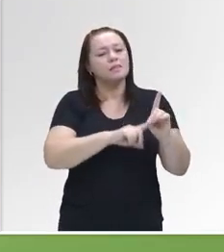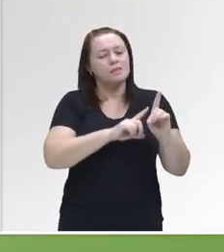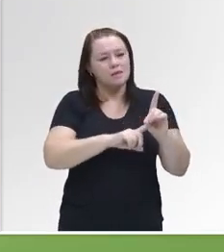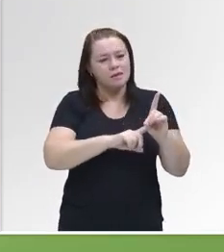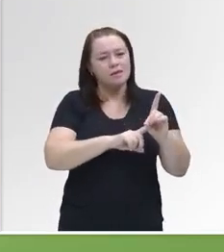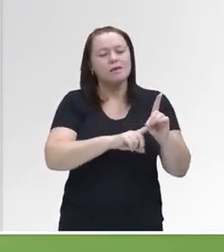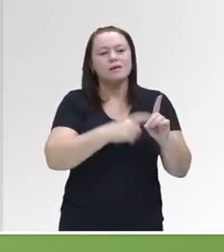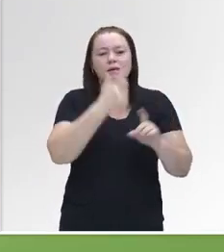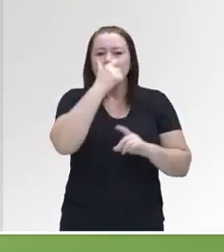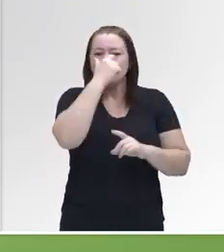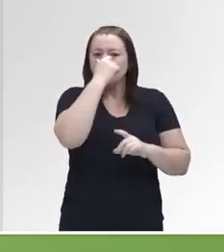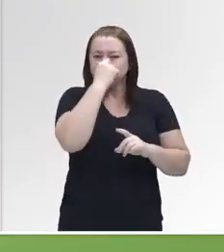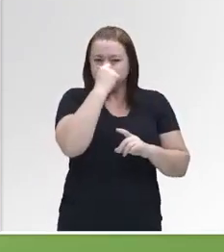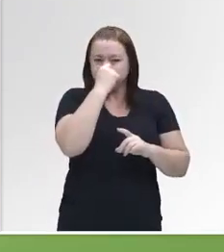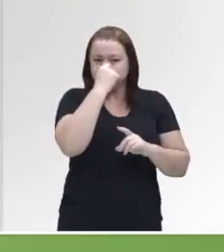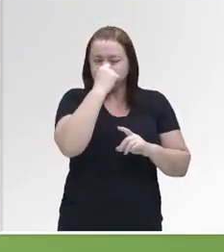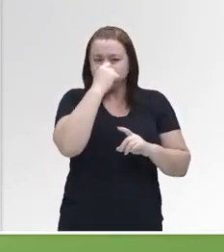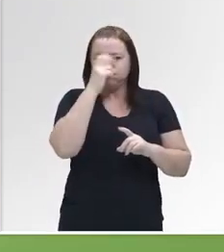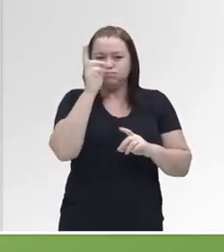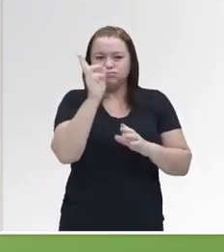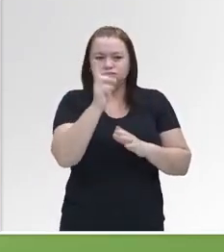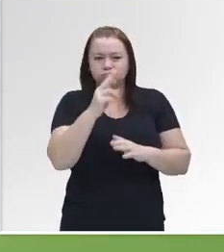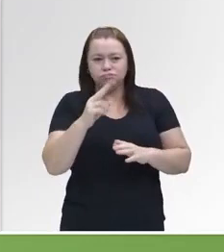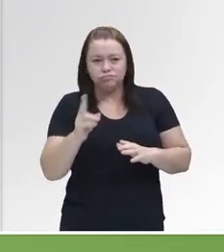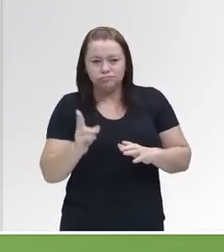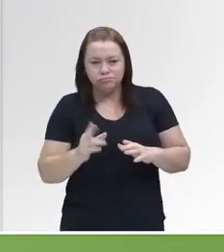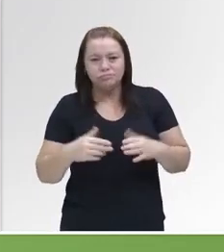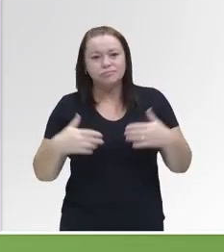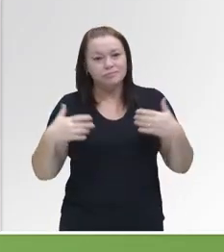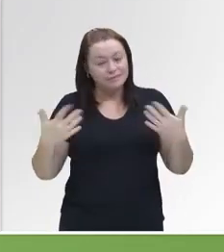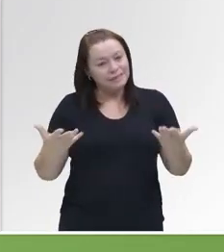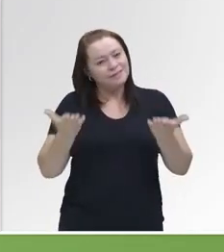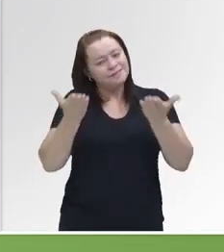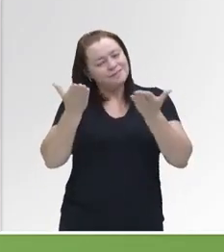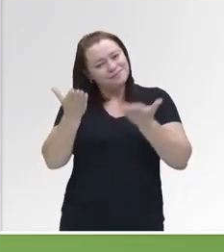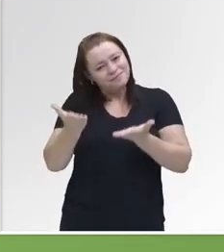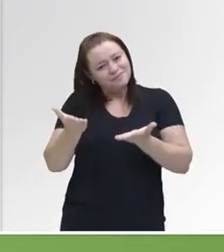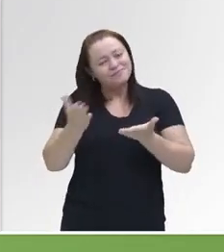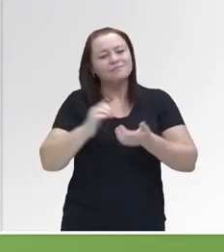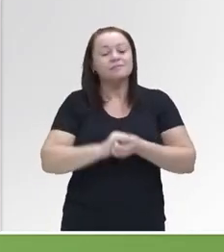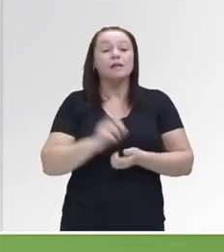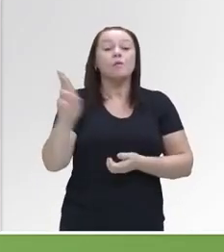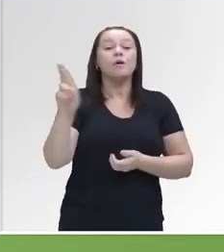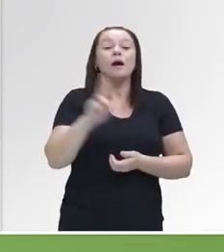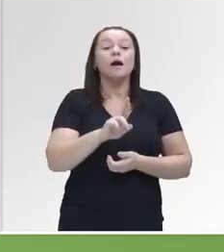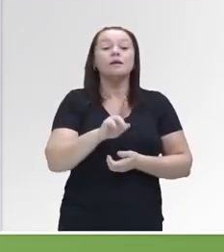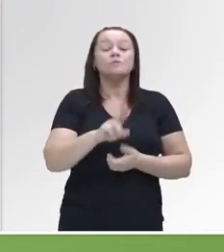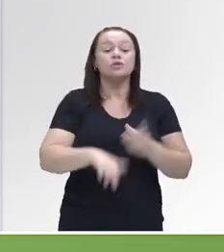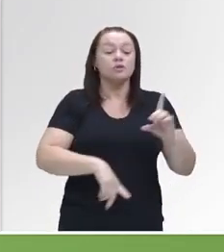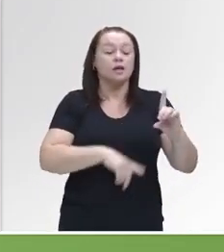afogamento. Vamos ver lá se está certo? Exatamente. Resposta: